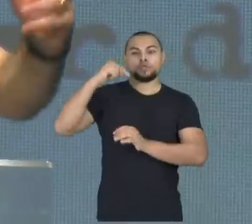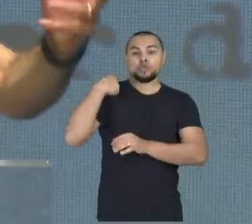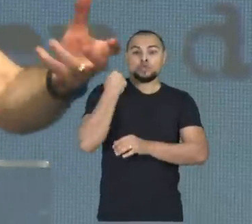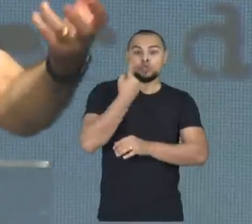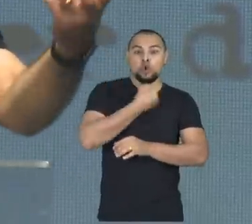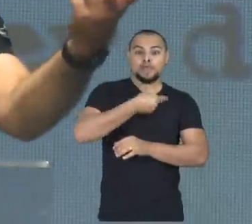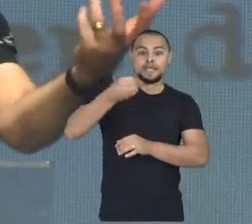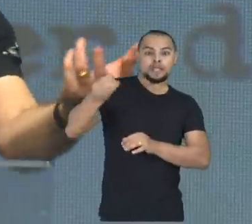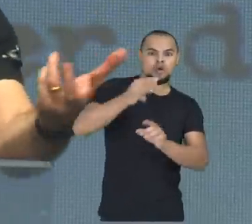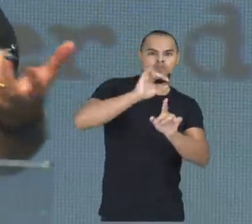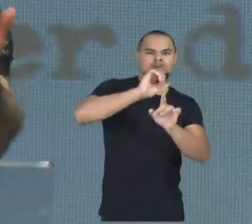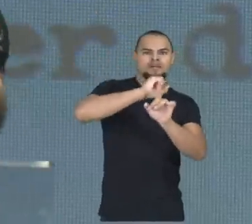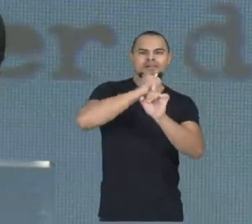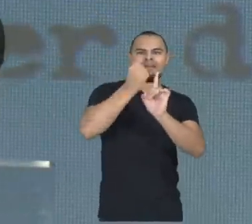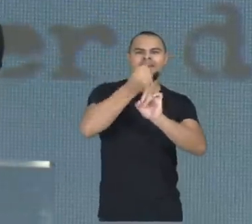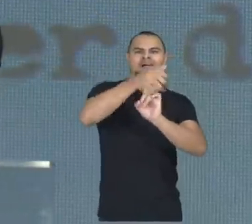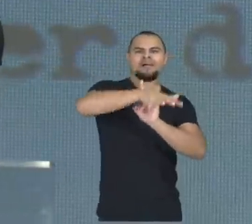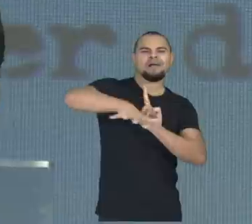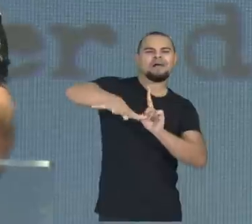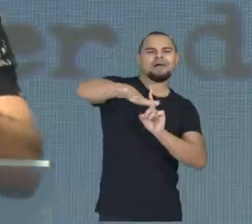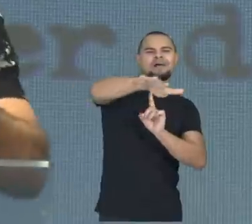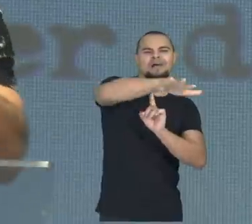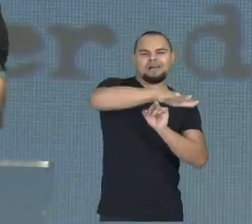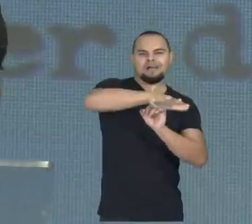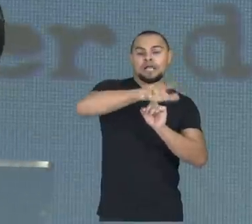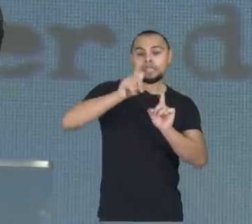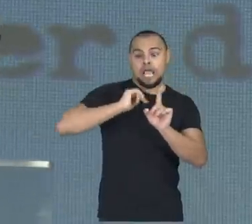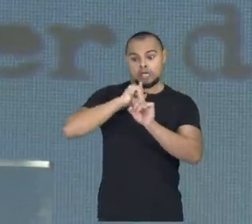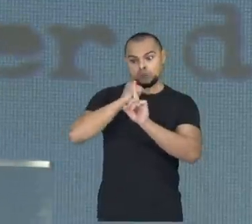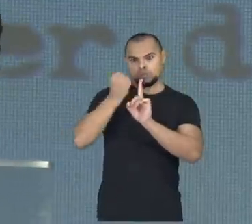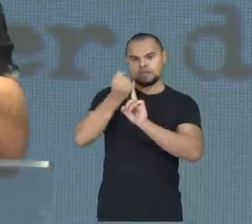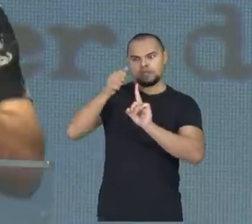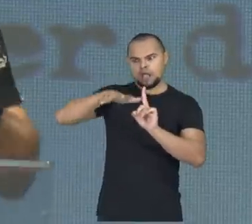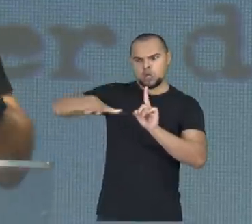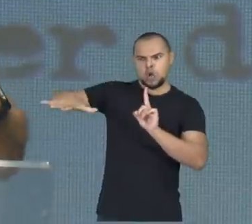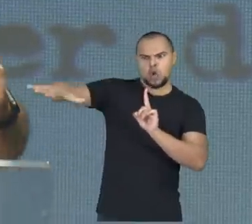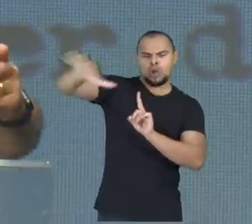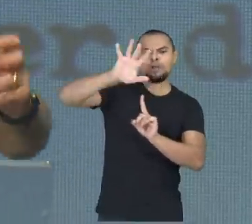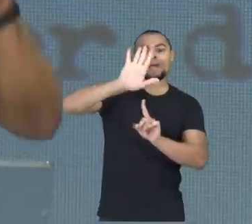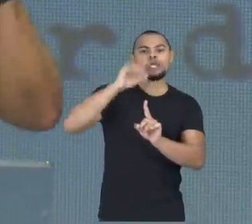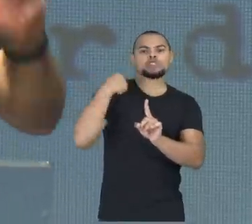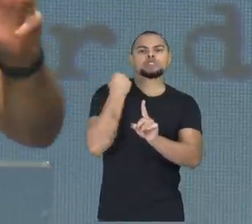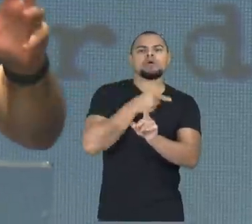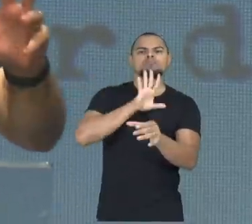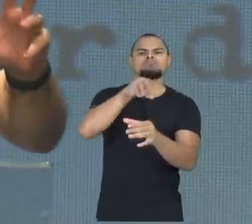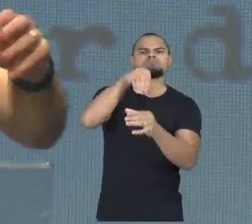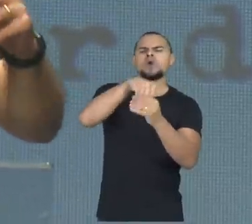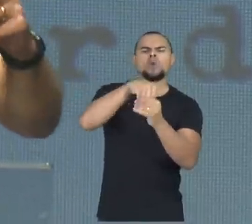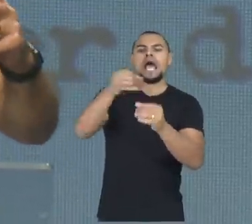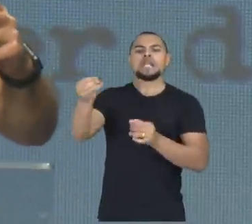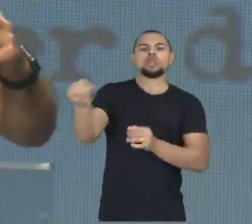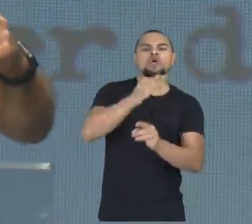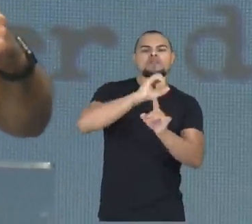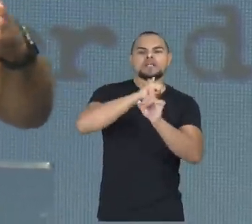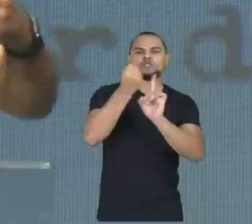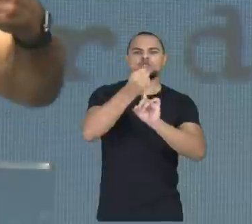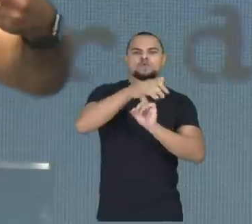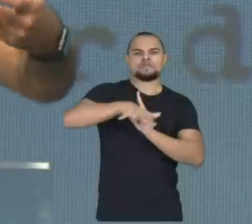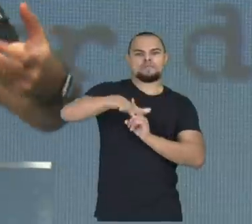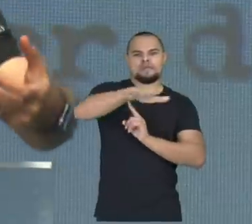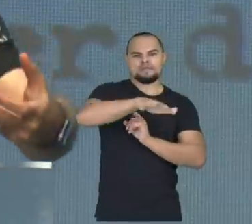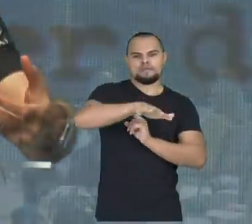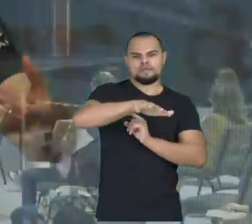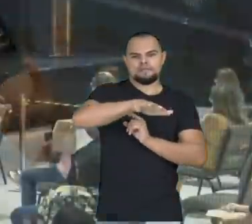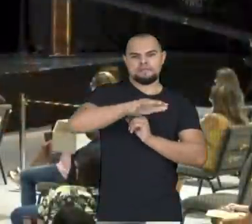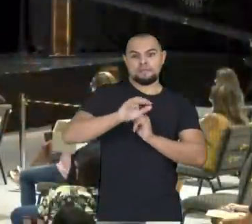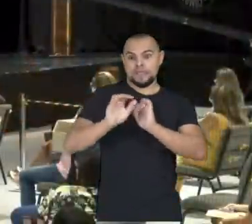sociedade dentro da sociedade do mundo, dos valores mundanos. Vamos lá, não é mundo visto como